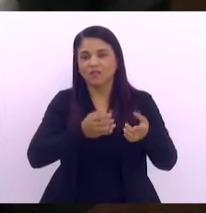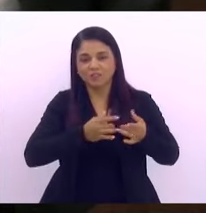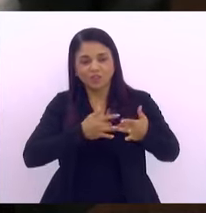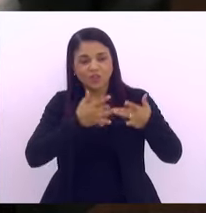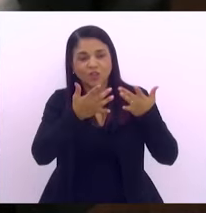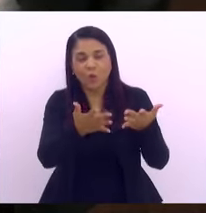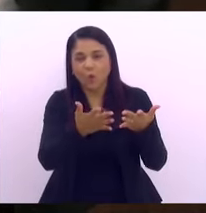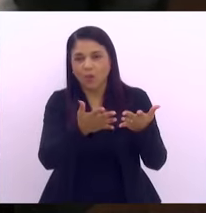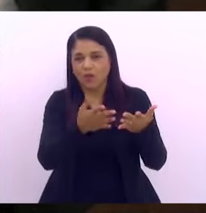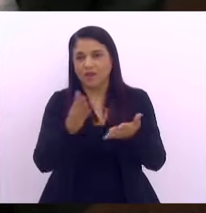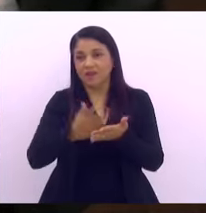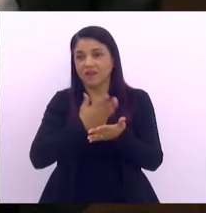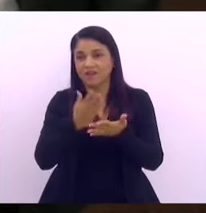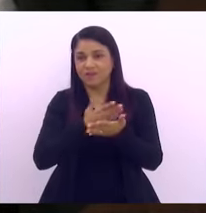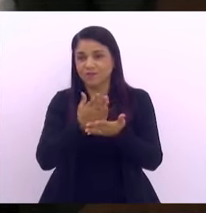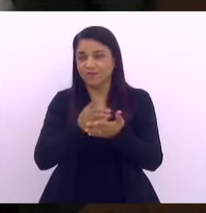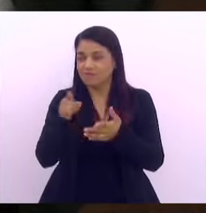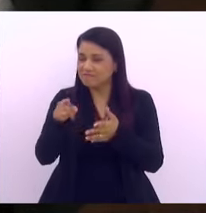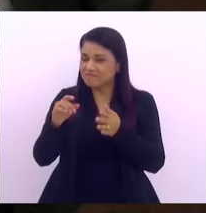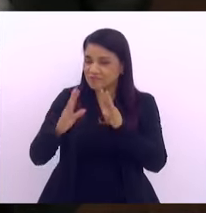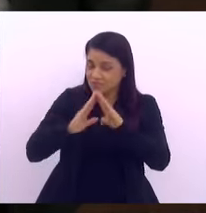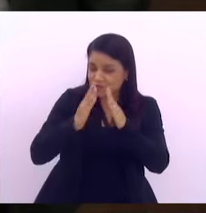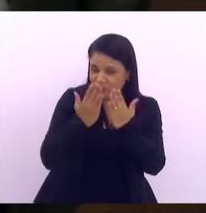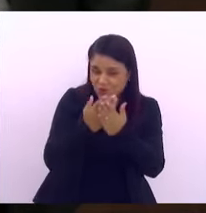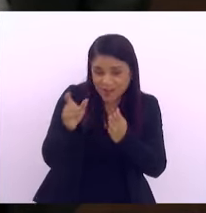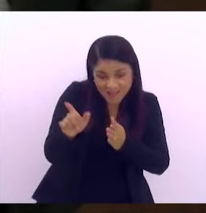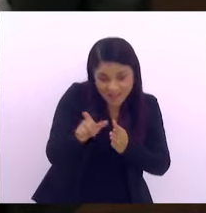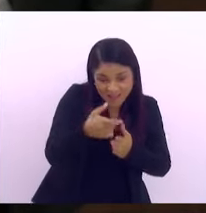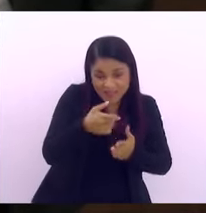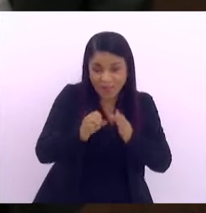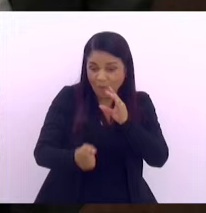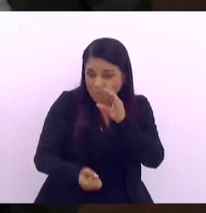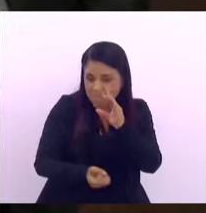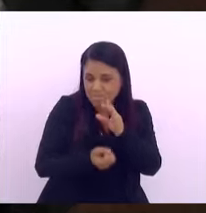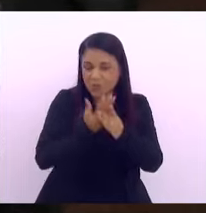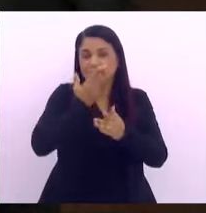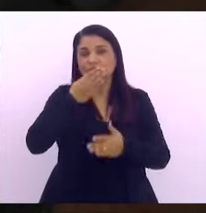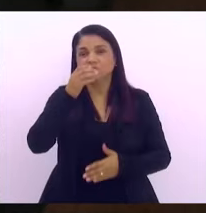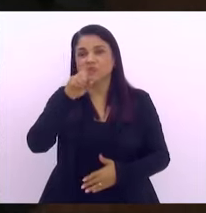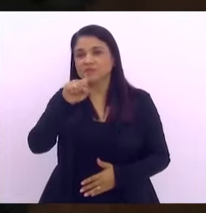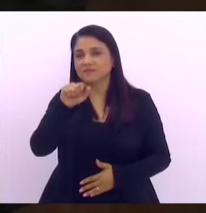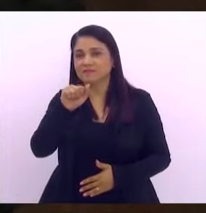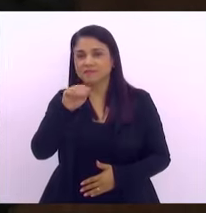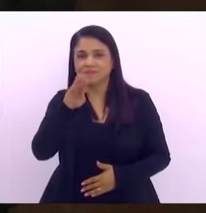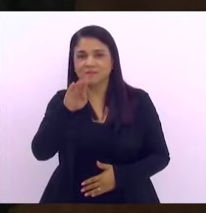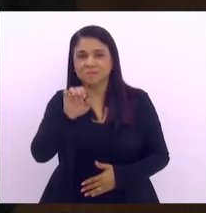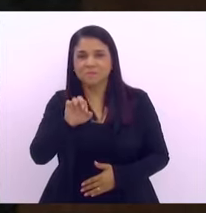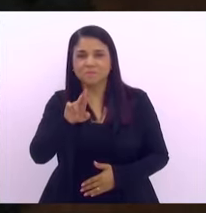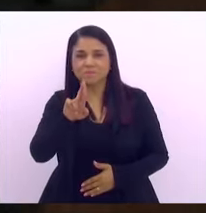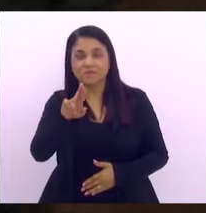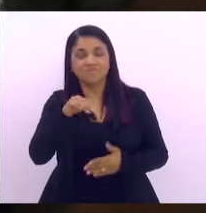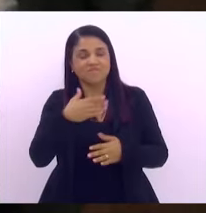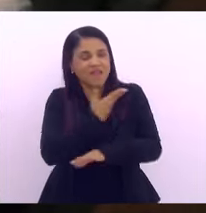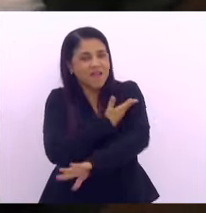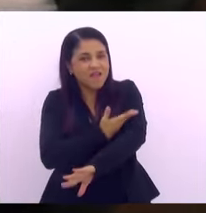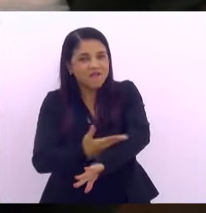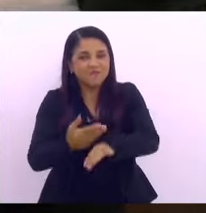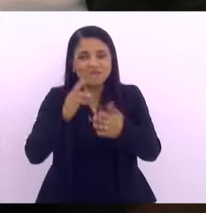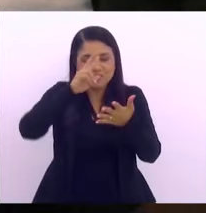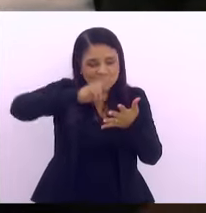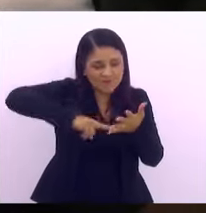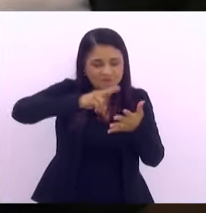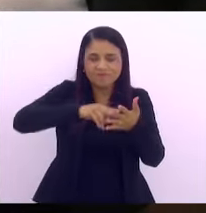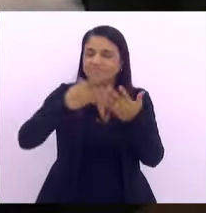saber, incrementar o hábito da leitura. Isso aqui é o melhor que há. Deputado Munir está de